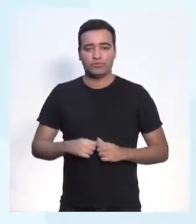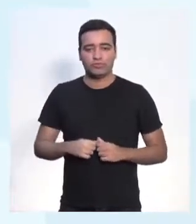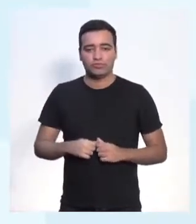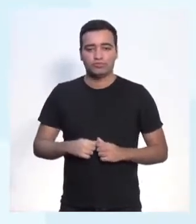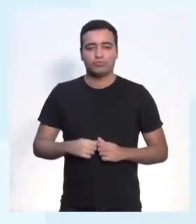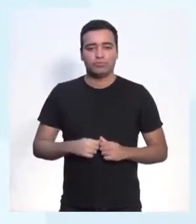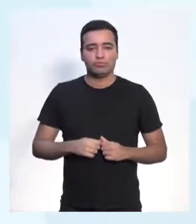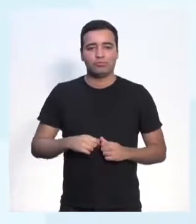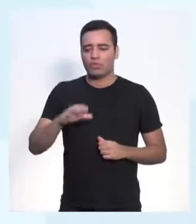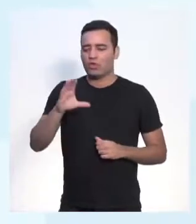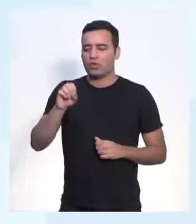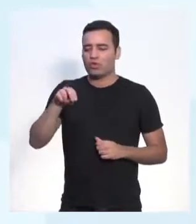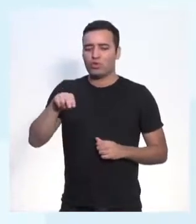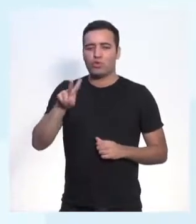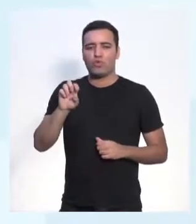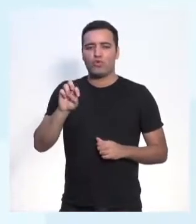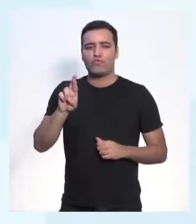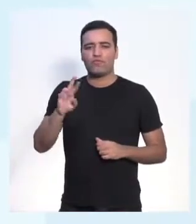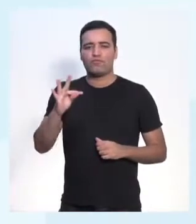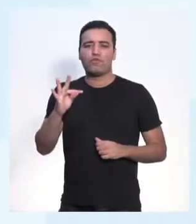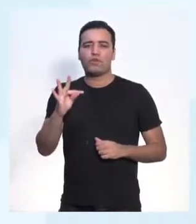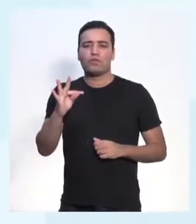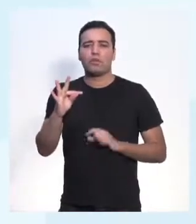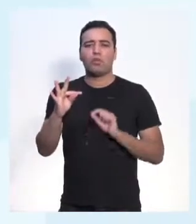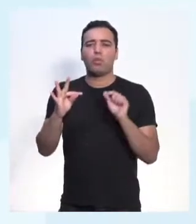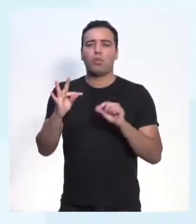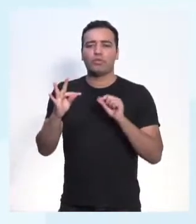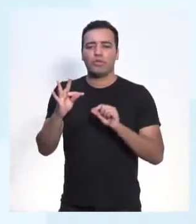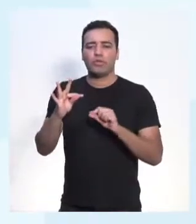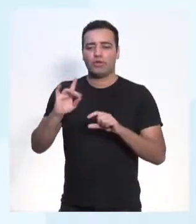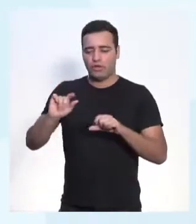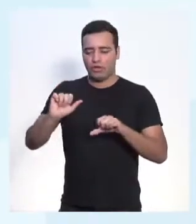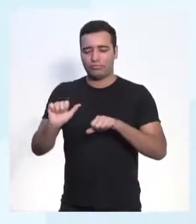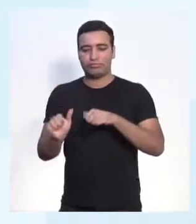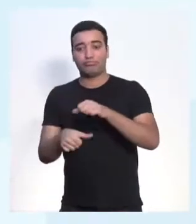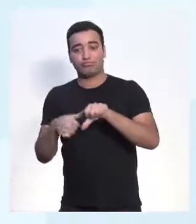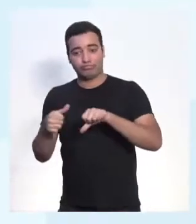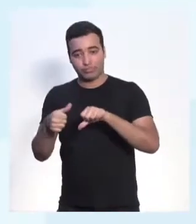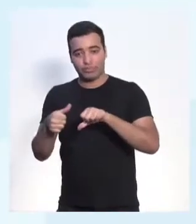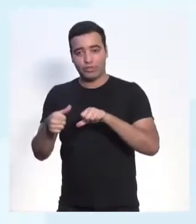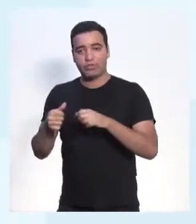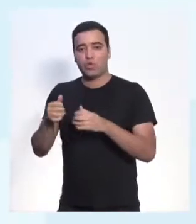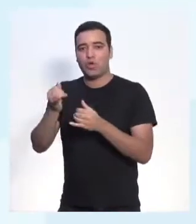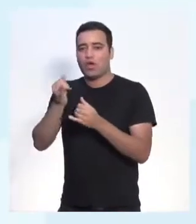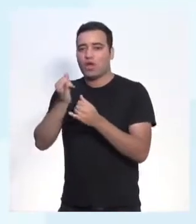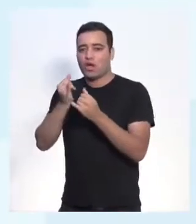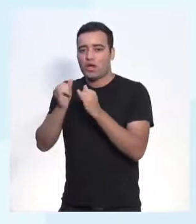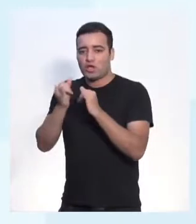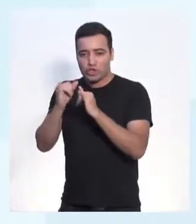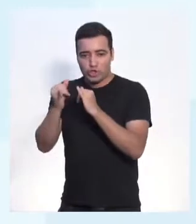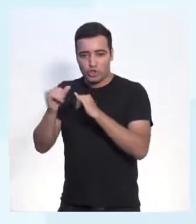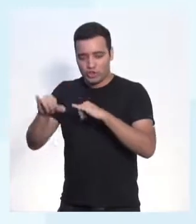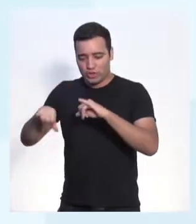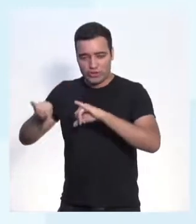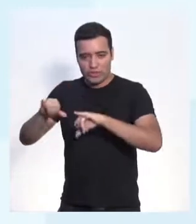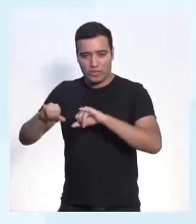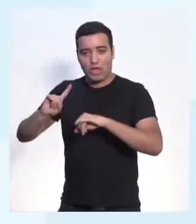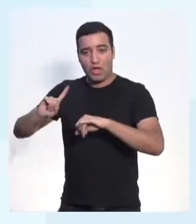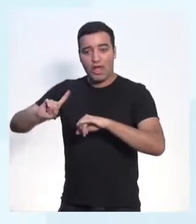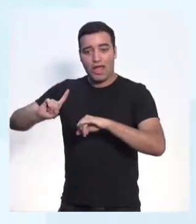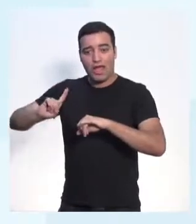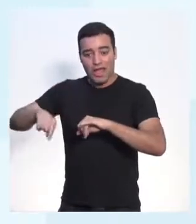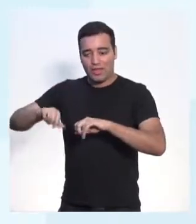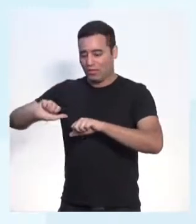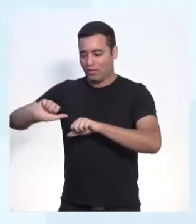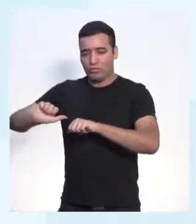converted. Convert quer dizer o verbo converter. Então, a energia química é convertida. É o is, ó, o verbo be aí, que a